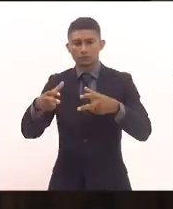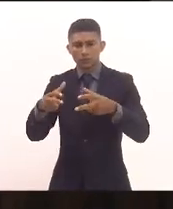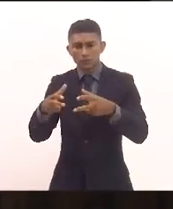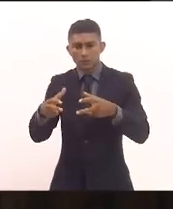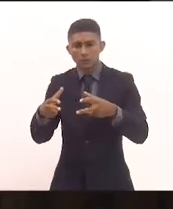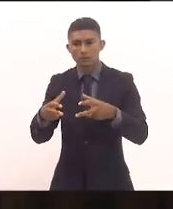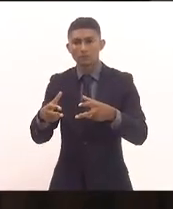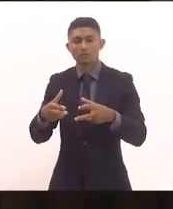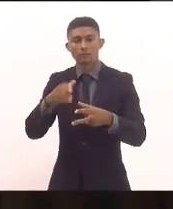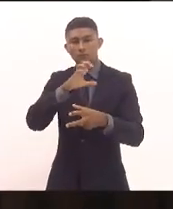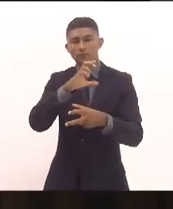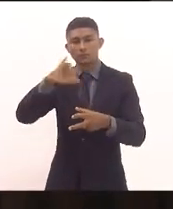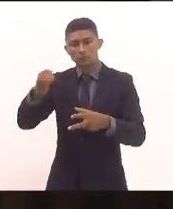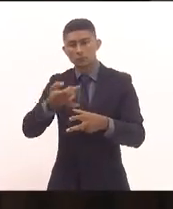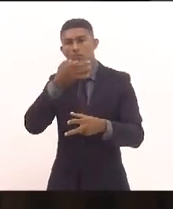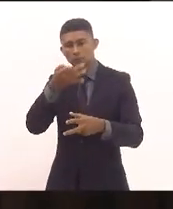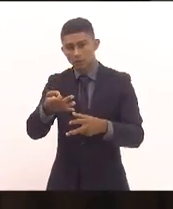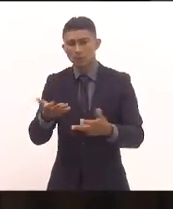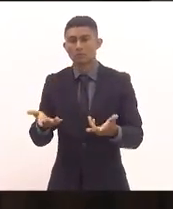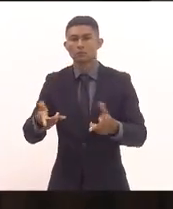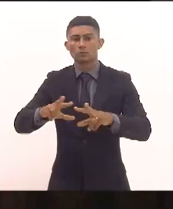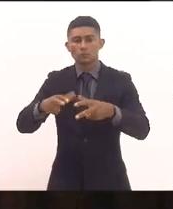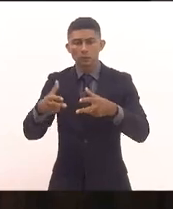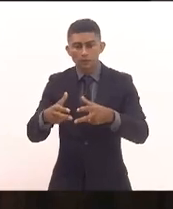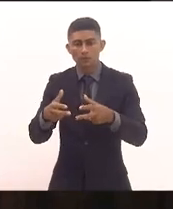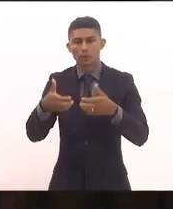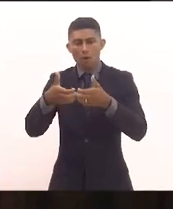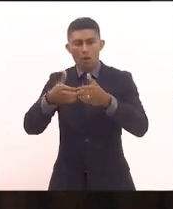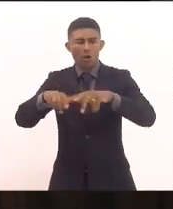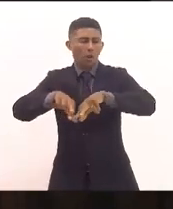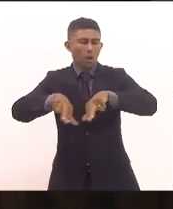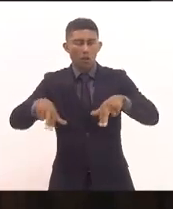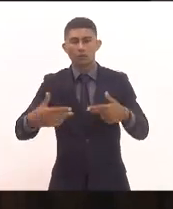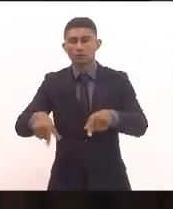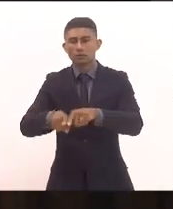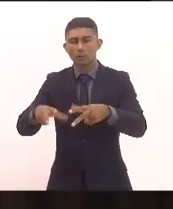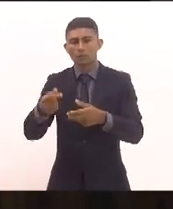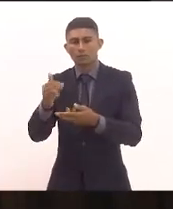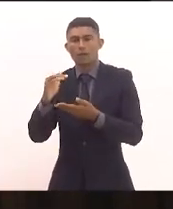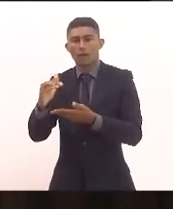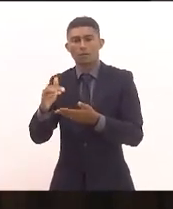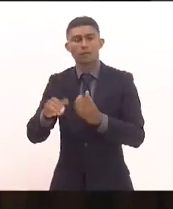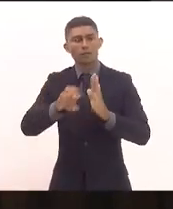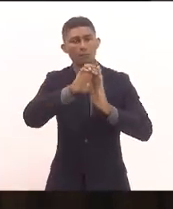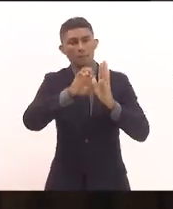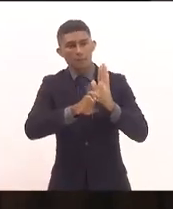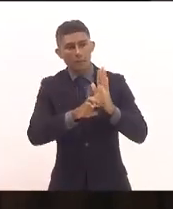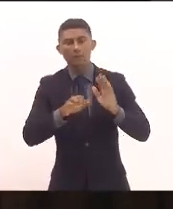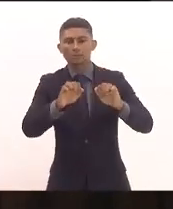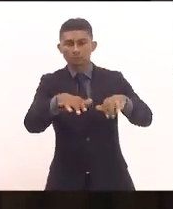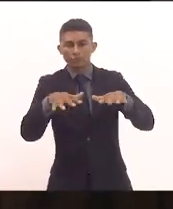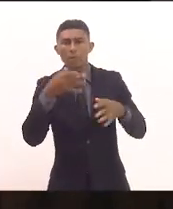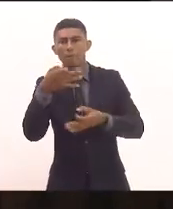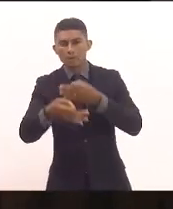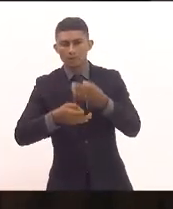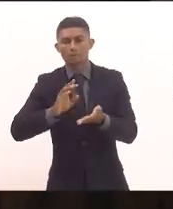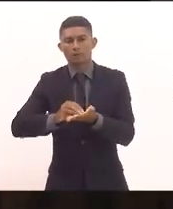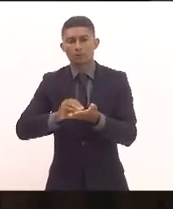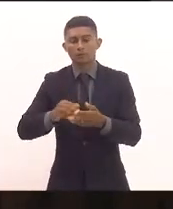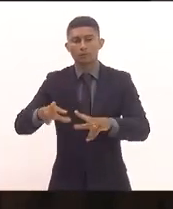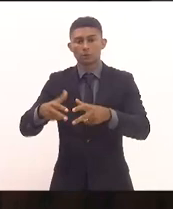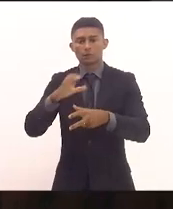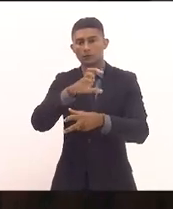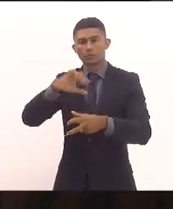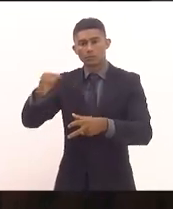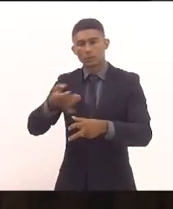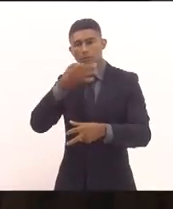comissões de Constituição e Justiça, de transporte, assuntos municipais e orçamento, as emendas de plenário. Para emitir parecer pela Comissão de Constituição e Justiça,